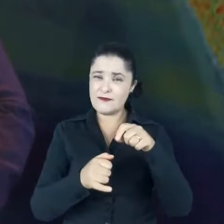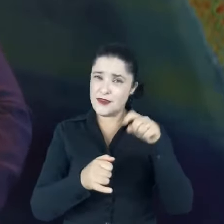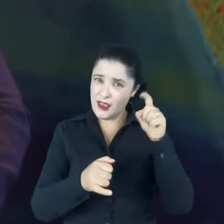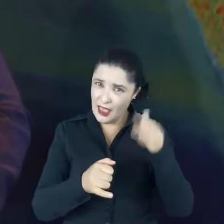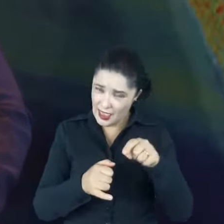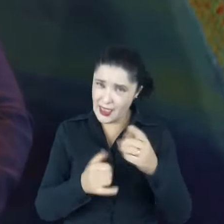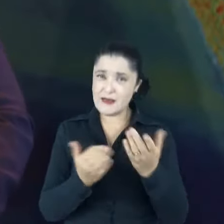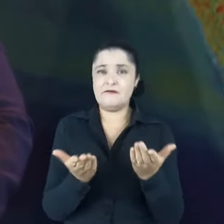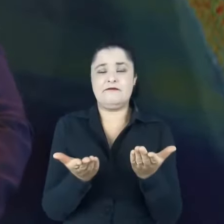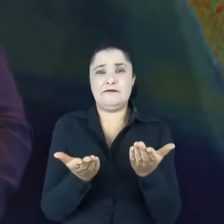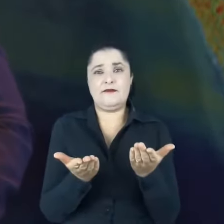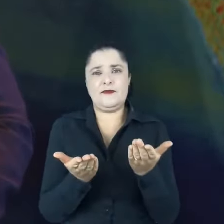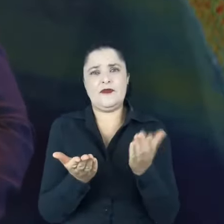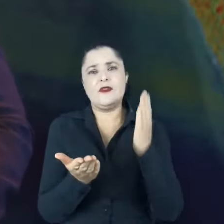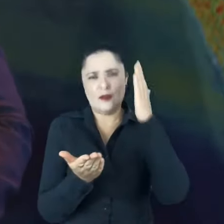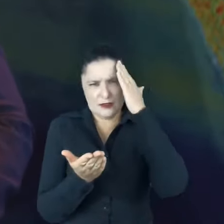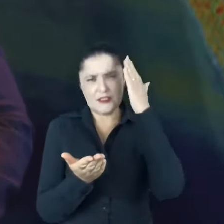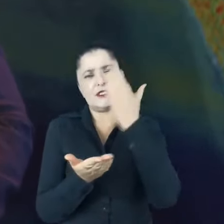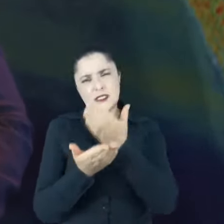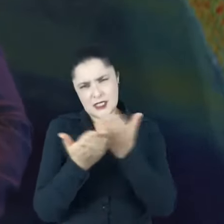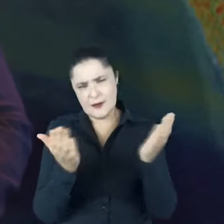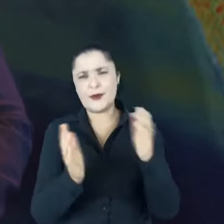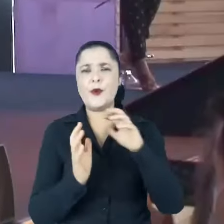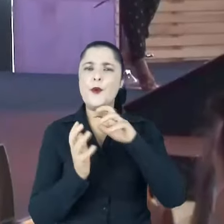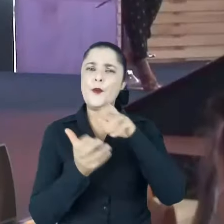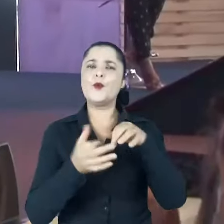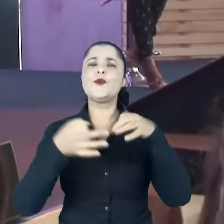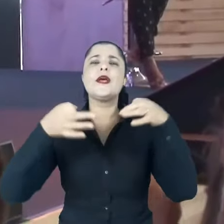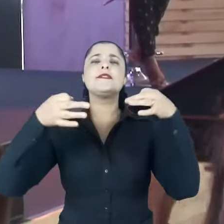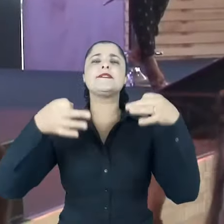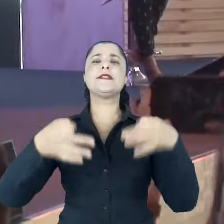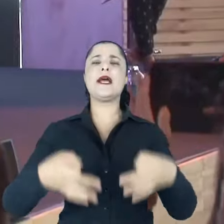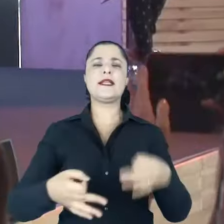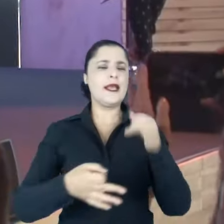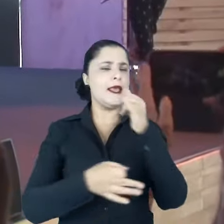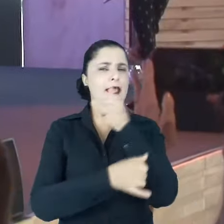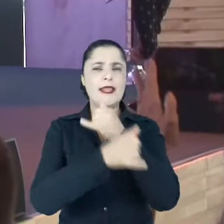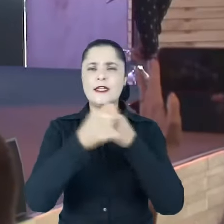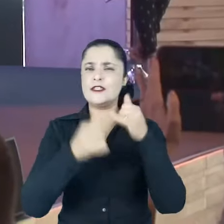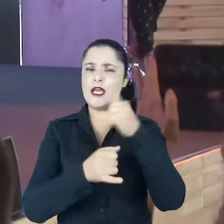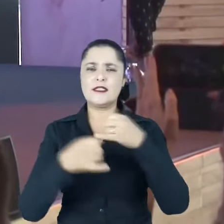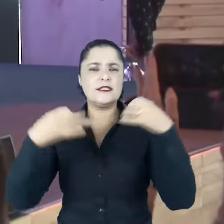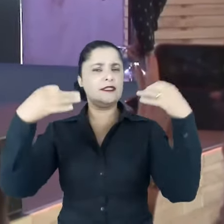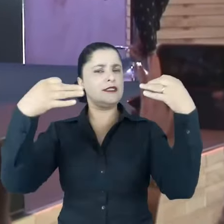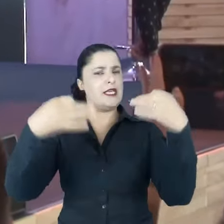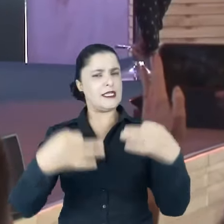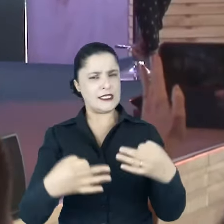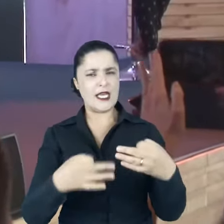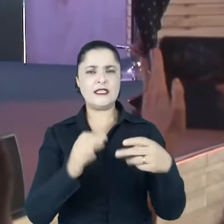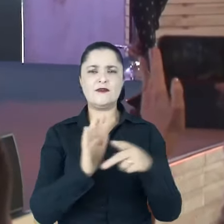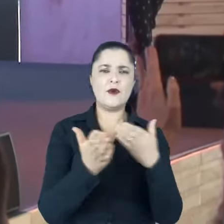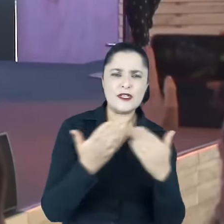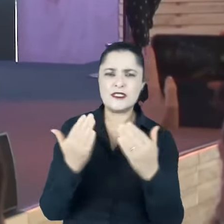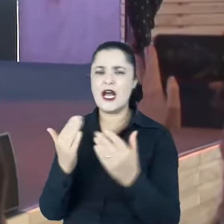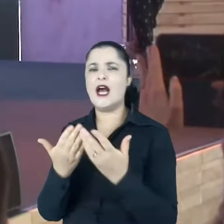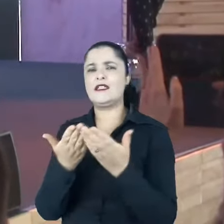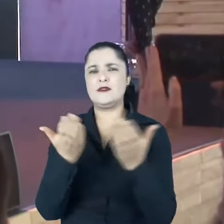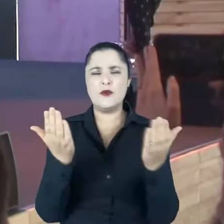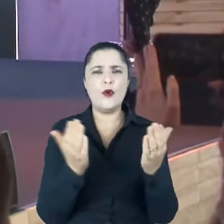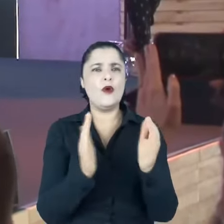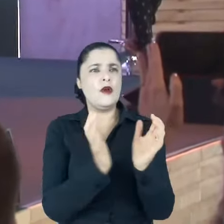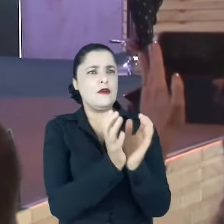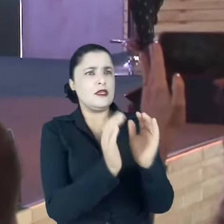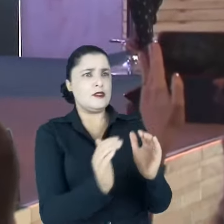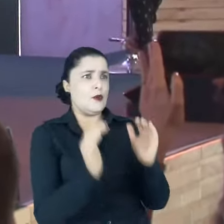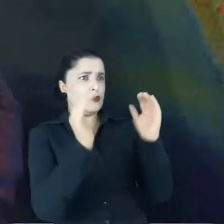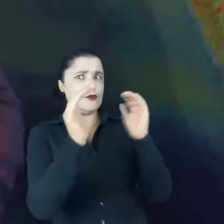aqui sabem, era o mundo da certeza. Uma empresa energética, se vocês conversassem com um executivo ou executiva do